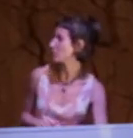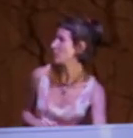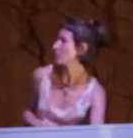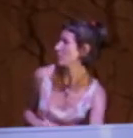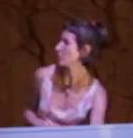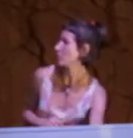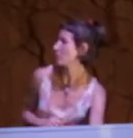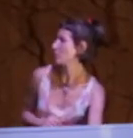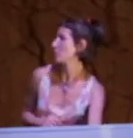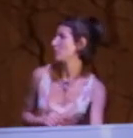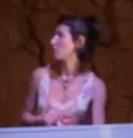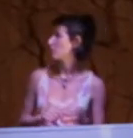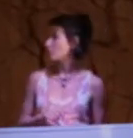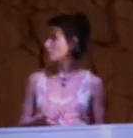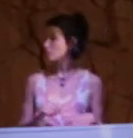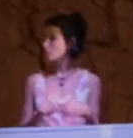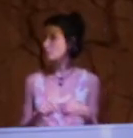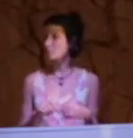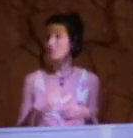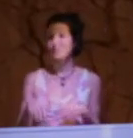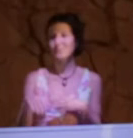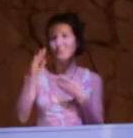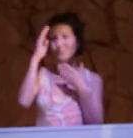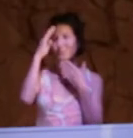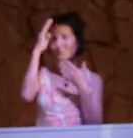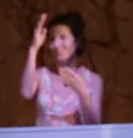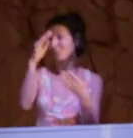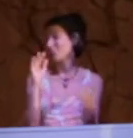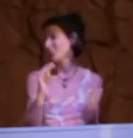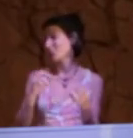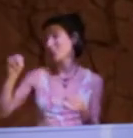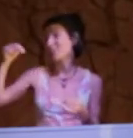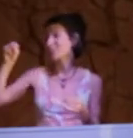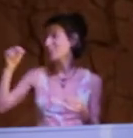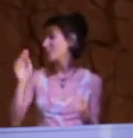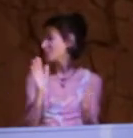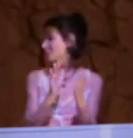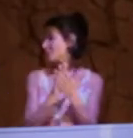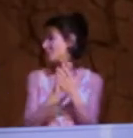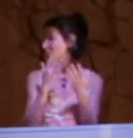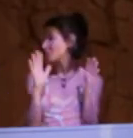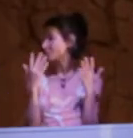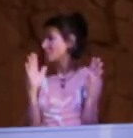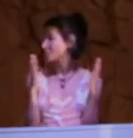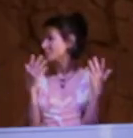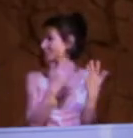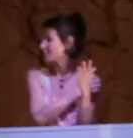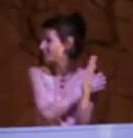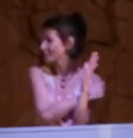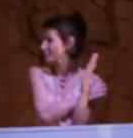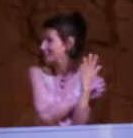Então, saúdo, Dom, salve, né? É o Norte. É o Norte que